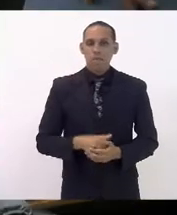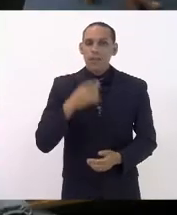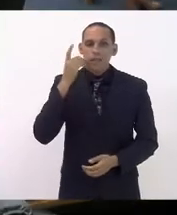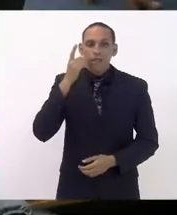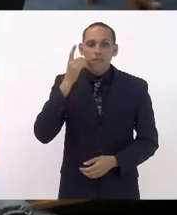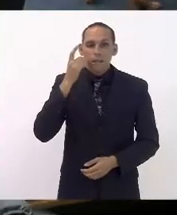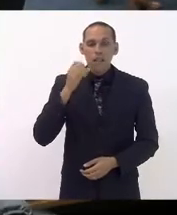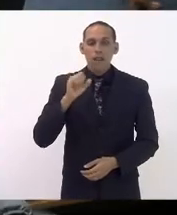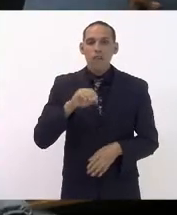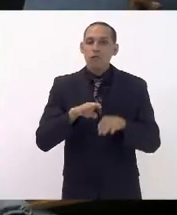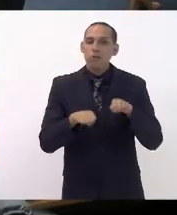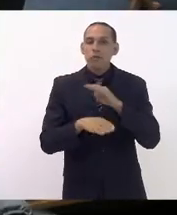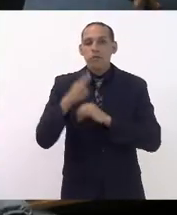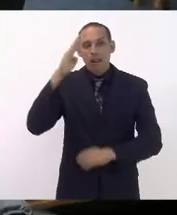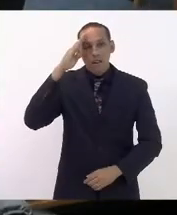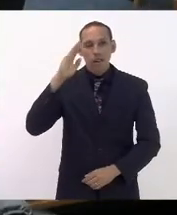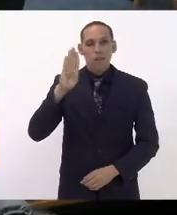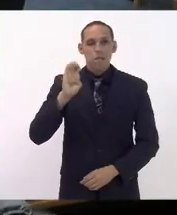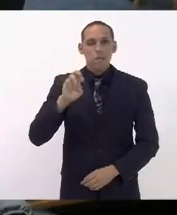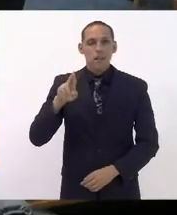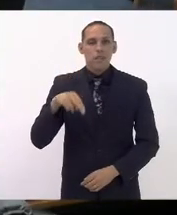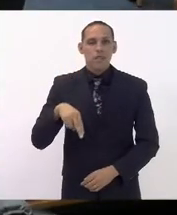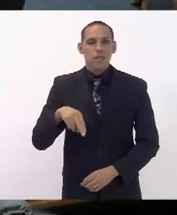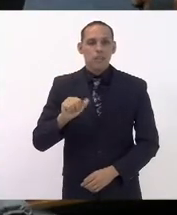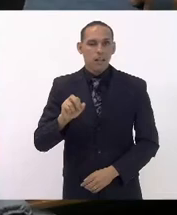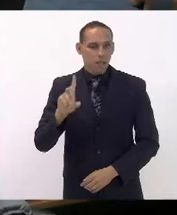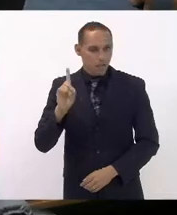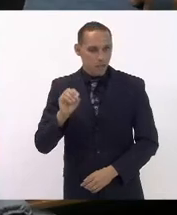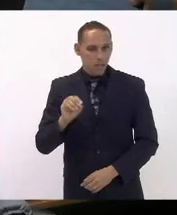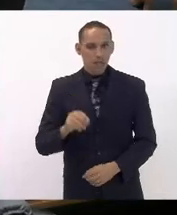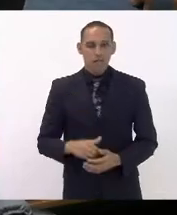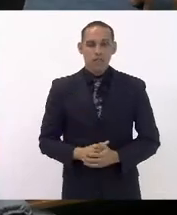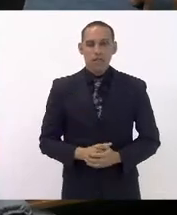Deputado Subtenente Bernardo.